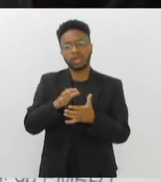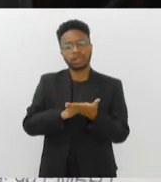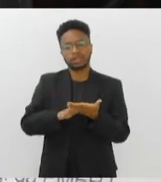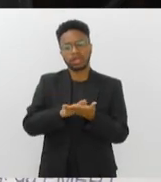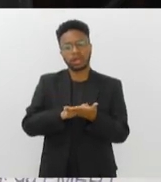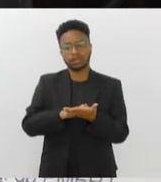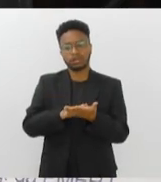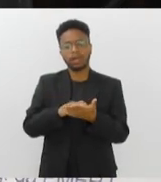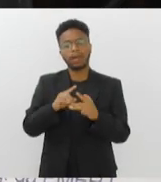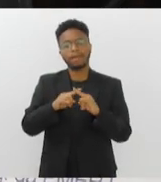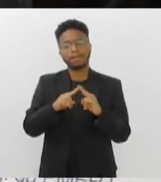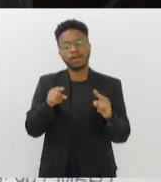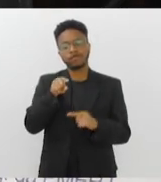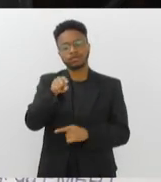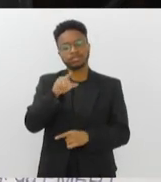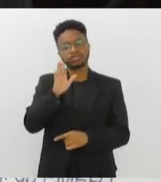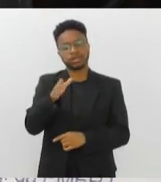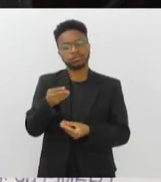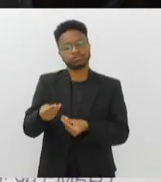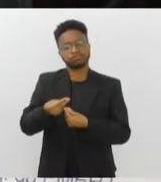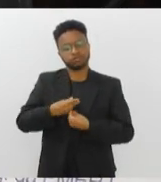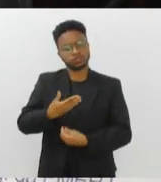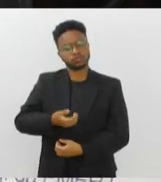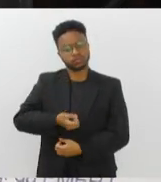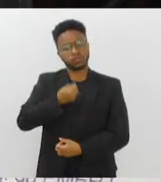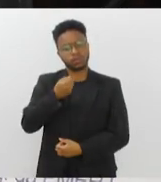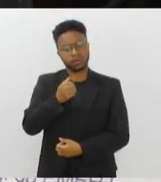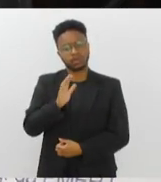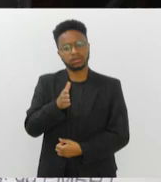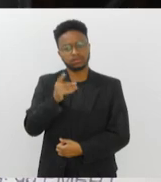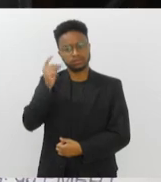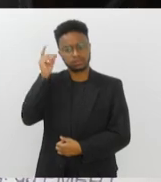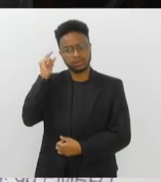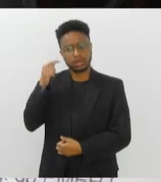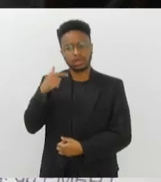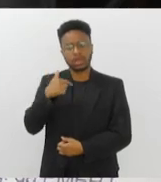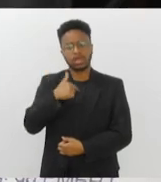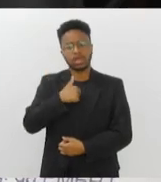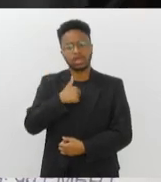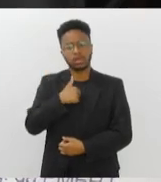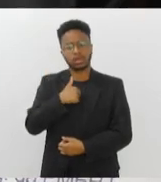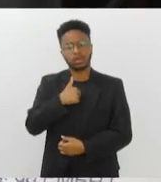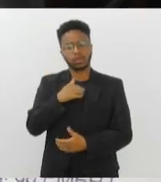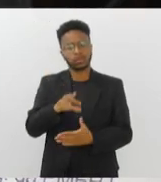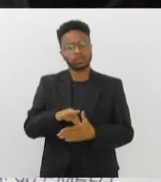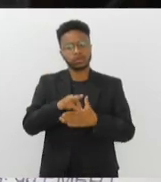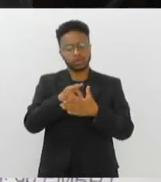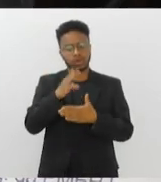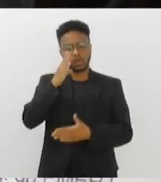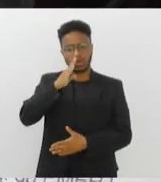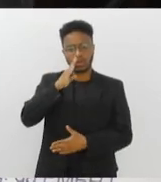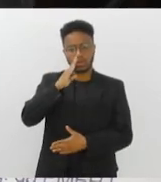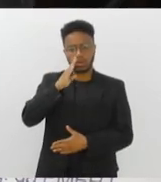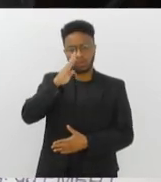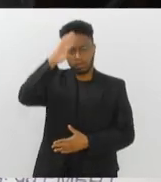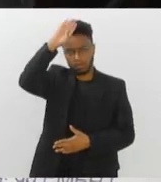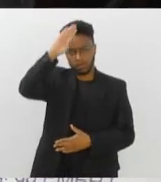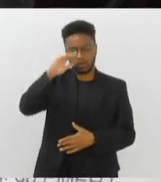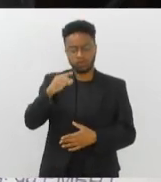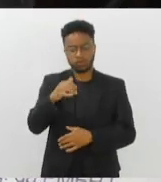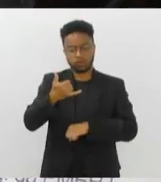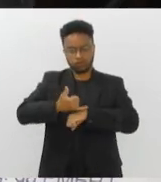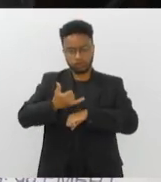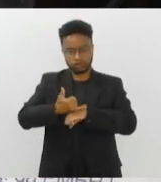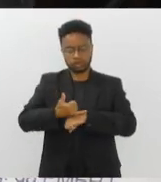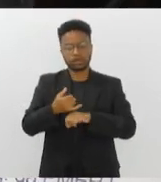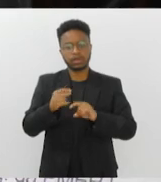a senhora já me surpreendeu uma vez, quando eu comandava o quartel de Volta Redonda, E